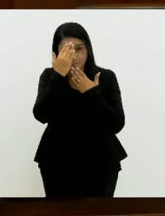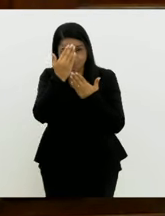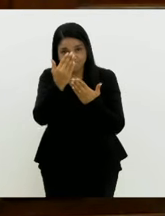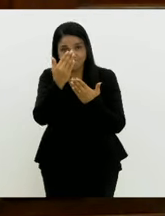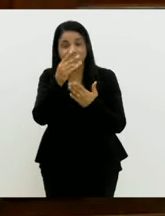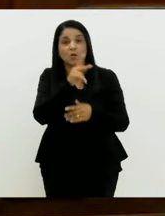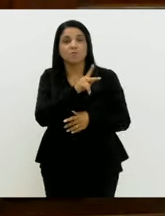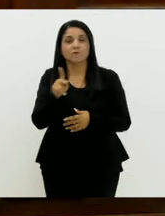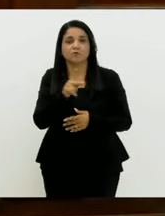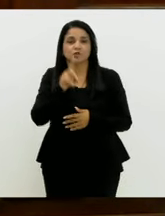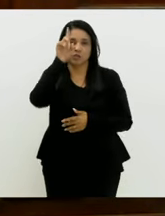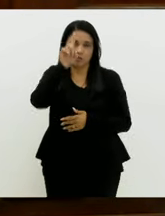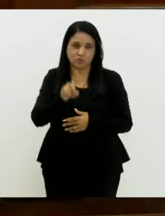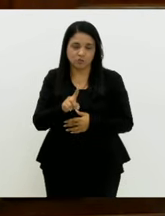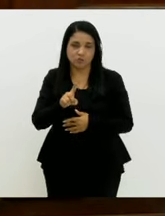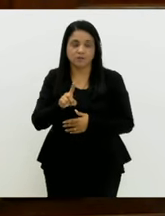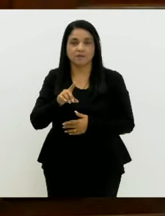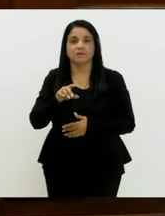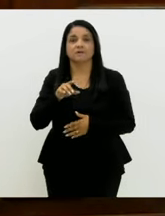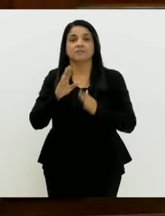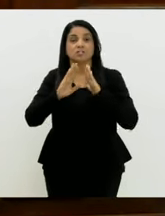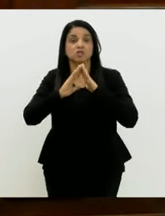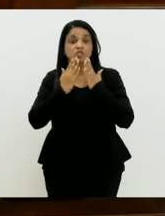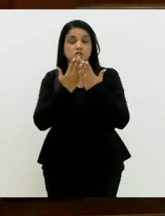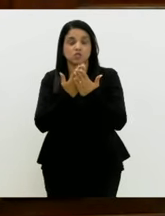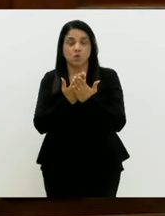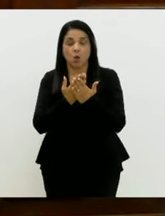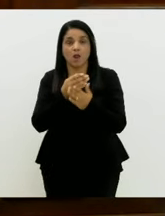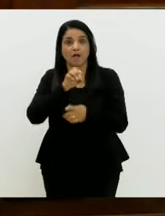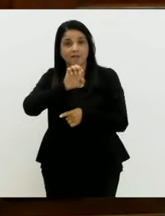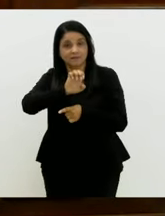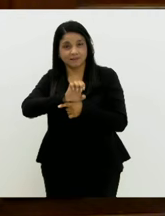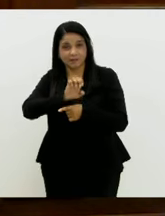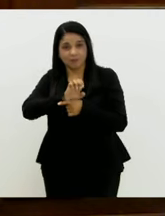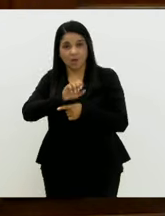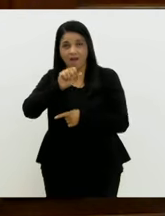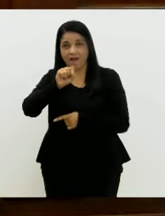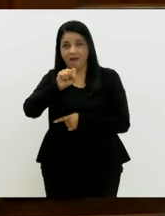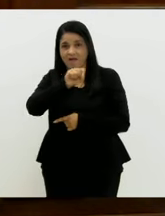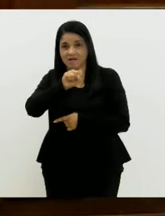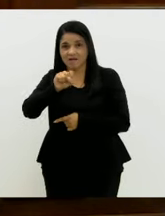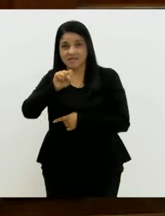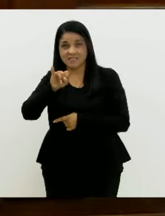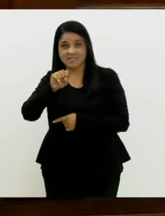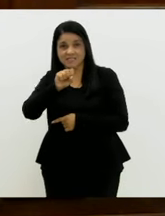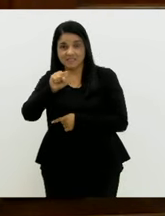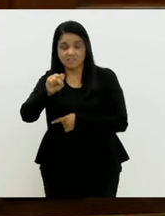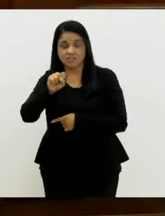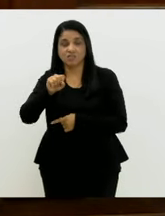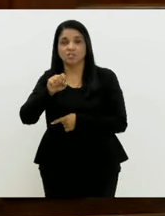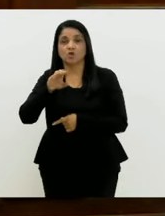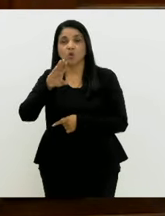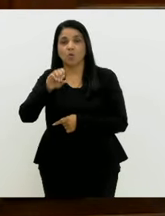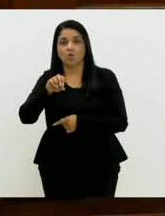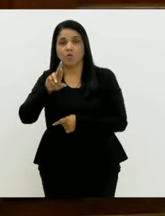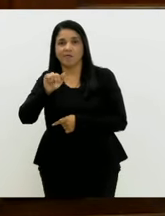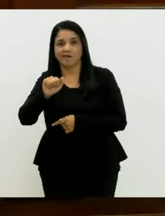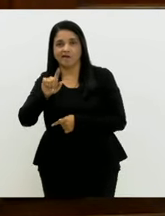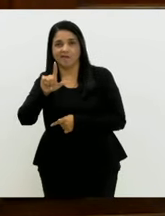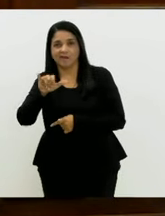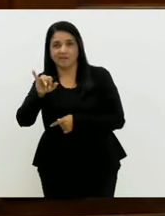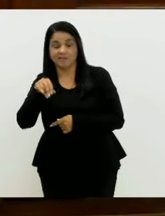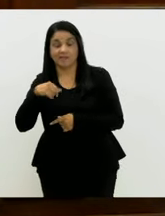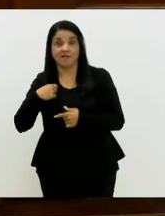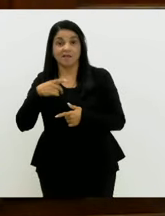Assis e Cora Coralina, dois colégios estaduais que liguei, a diretora veio de moto para poder chegar até lá,